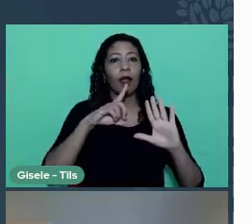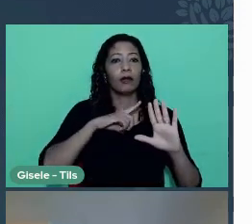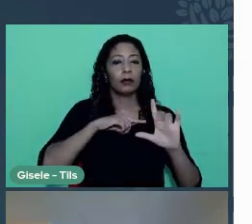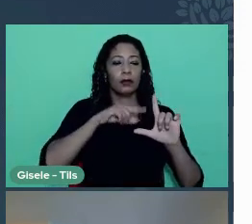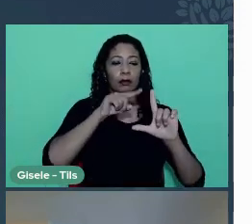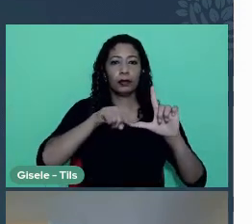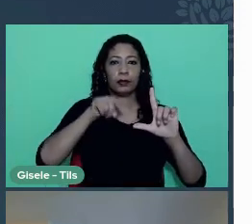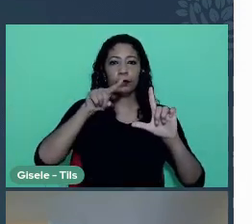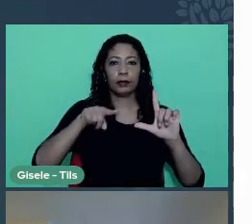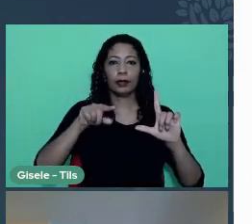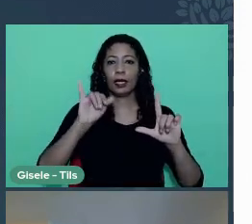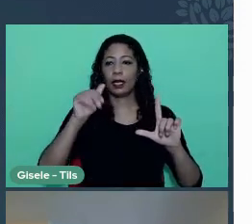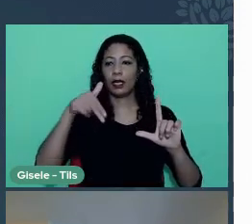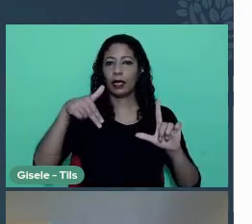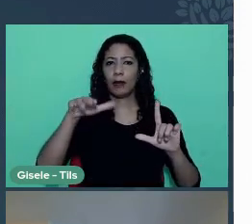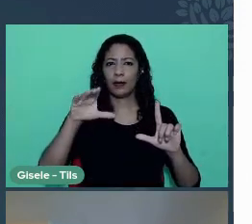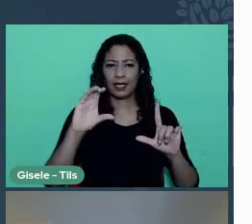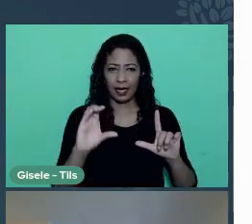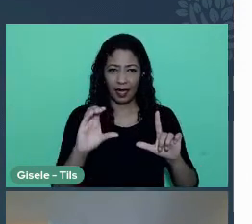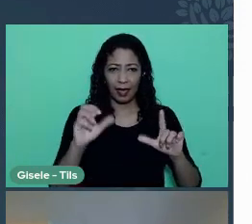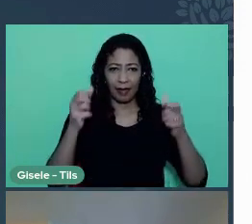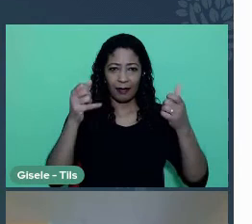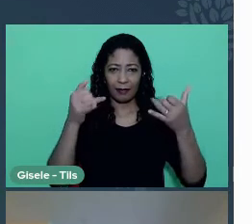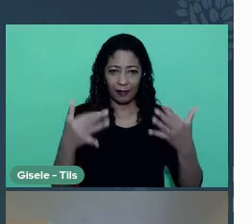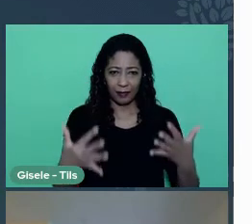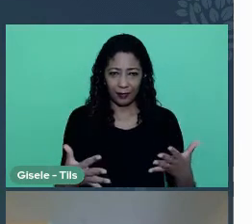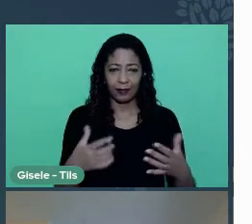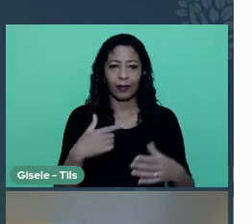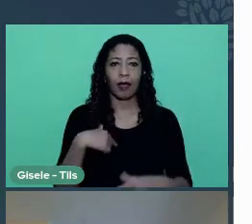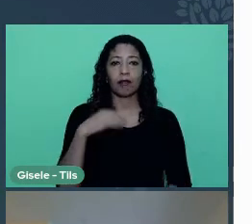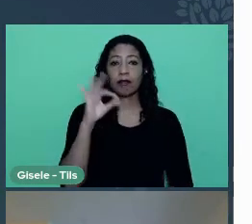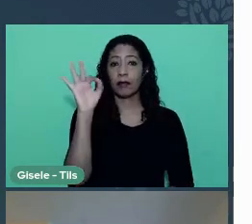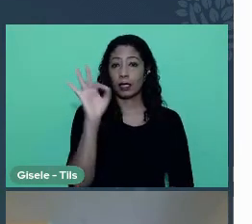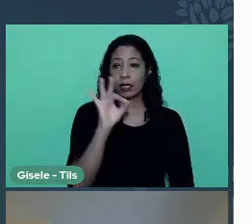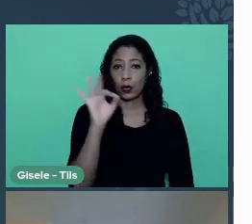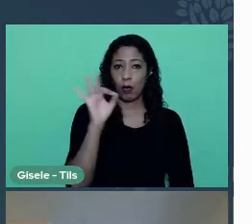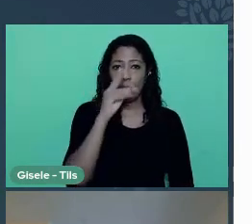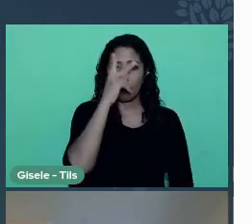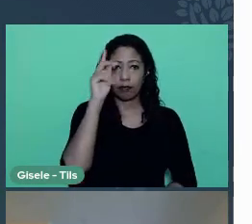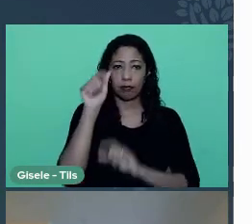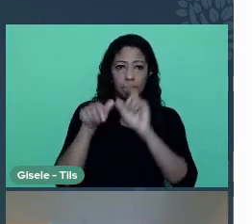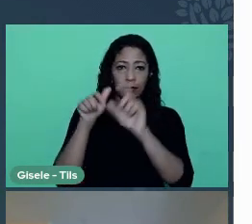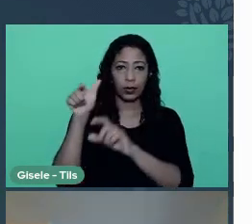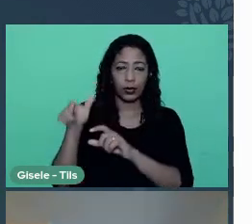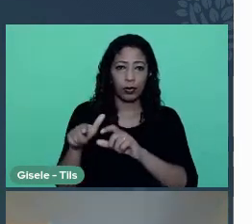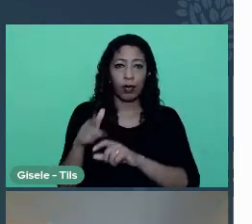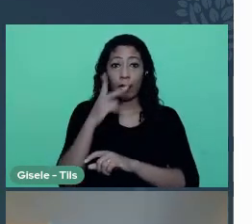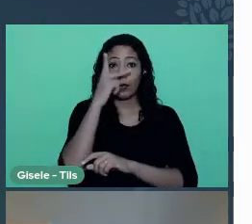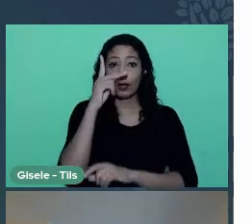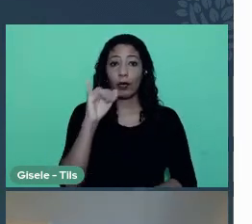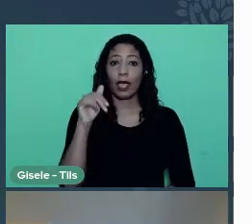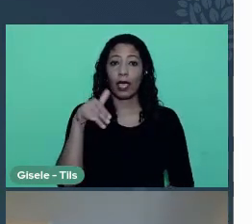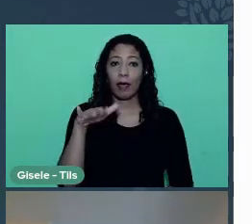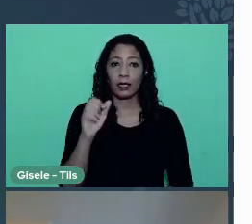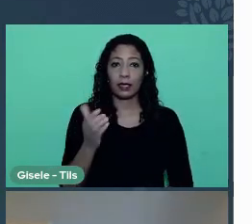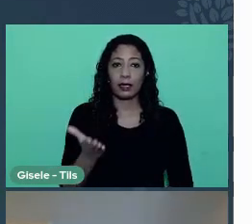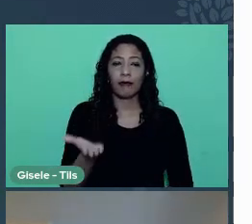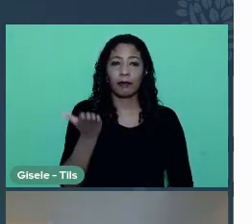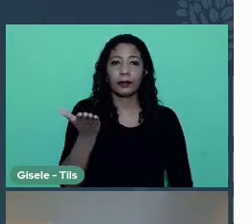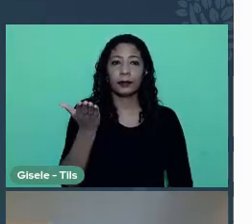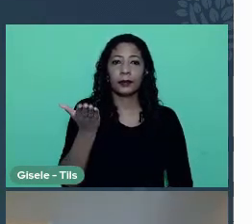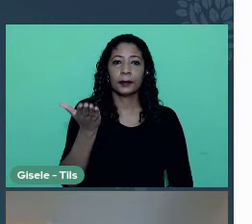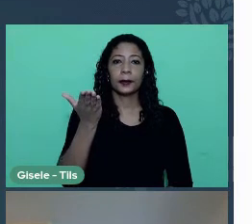pelaquela fórmula que a gente falou, aqui é o percentual de pessoas. Então, veja, quando a pessoa vai ganhando IMC,